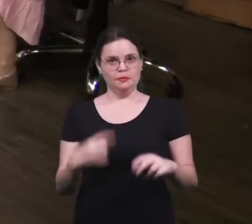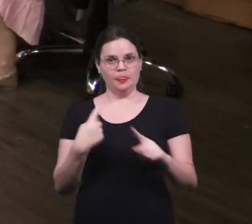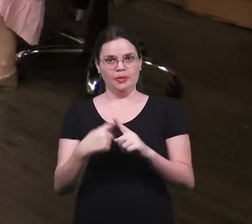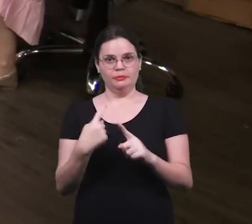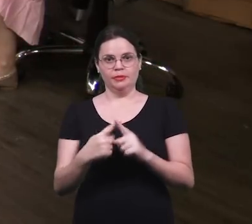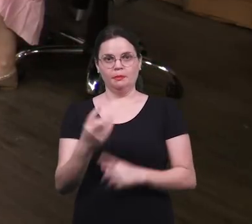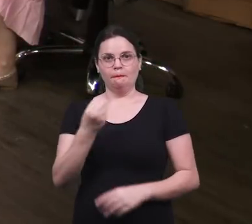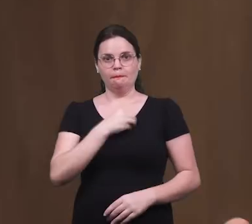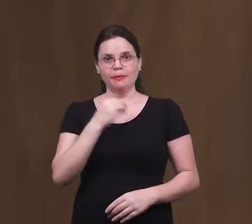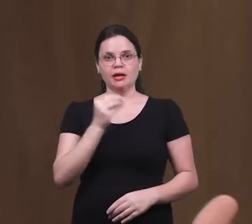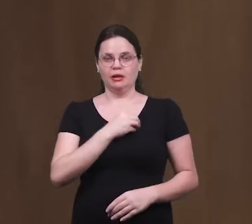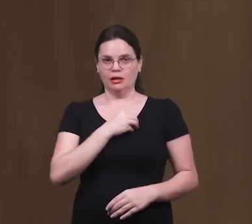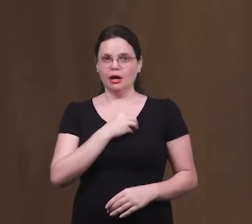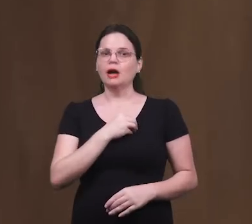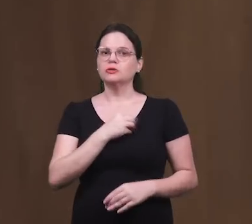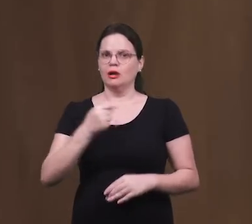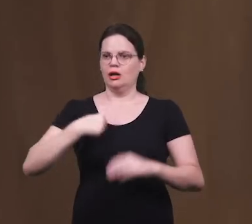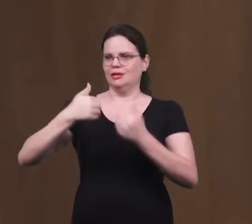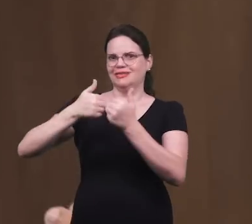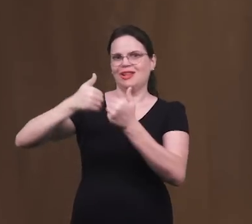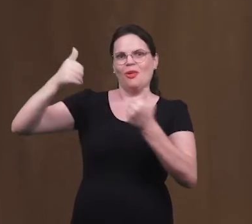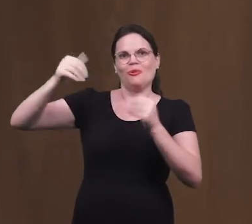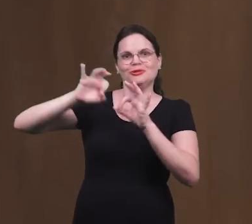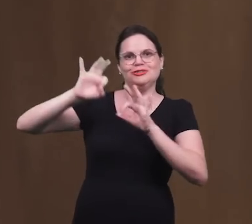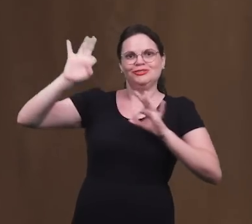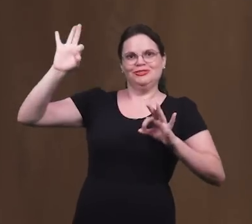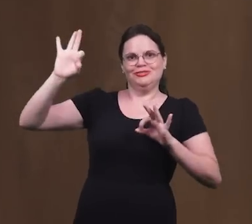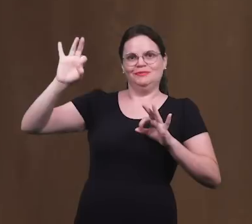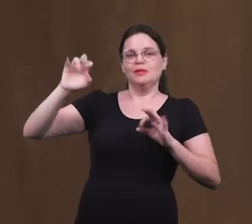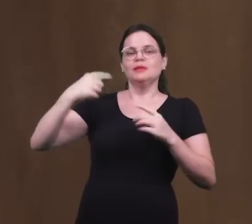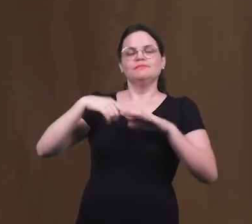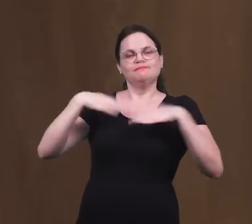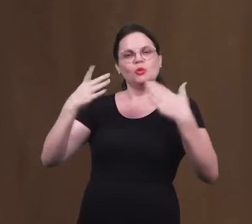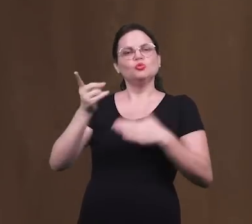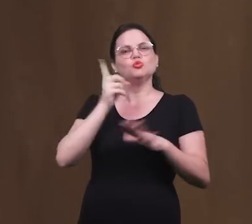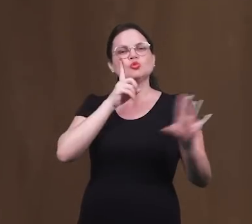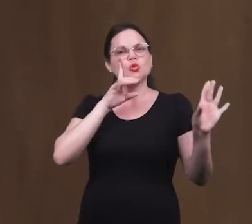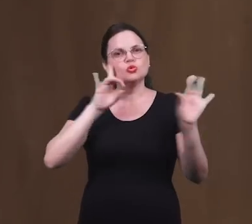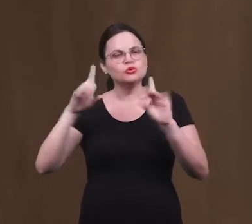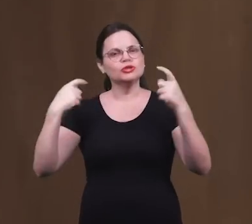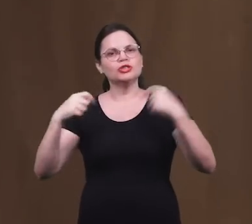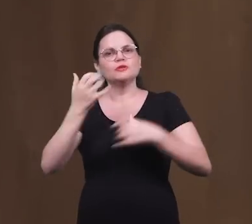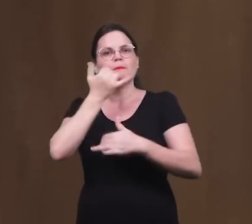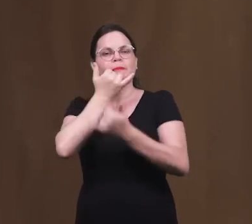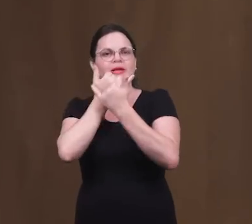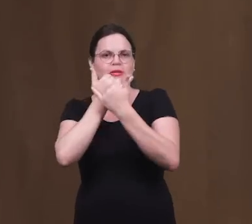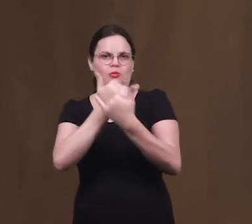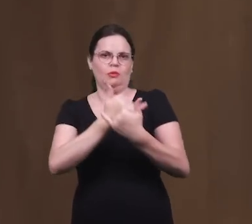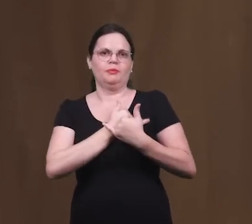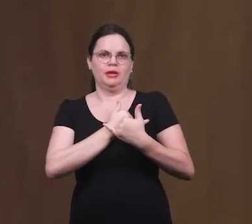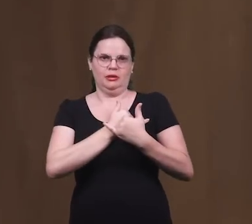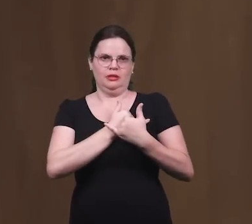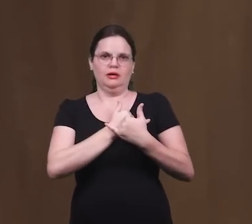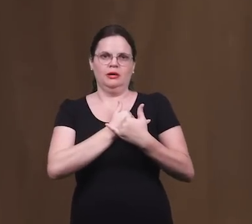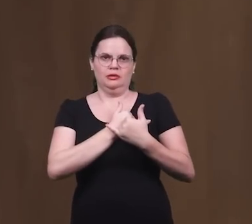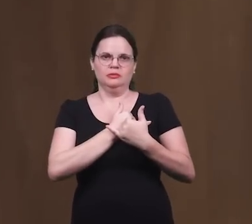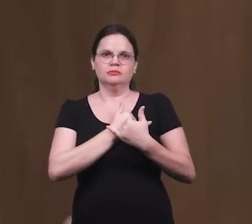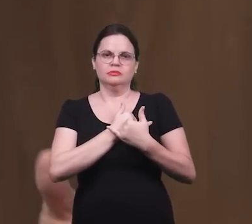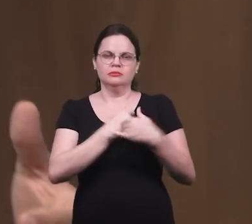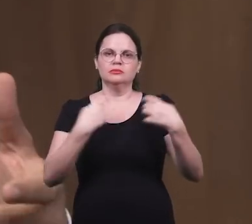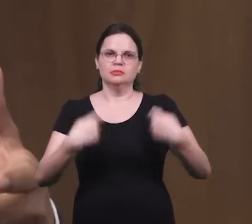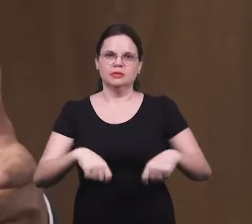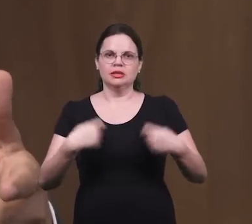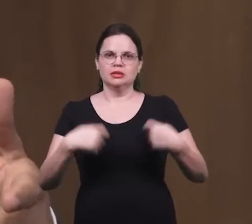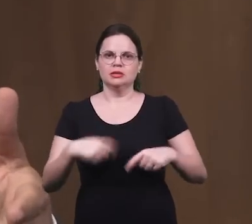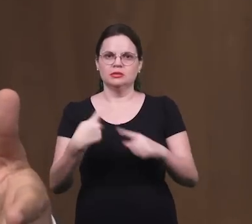faz separação entre nós e o Senhor. Então, todos os dias nós precisamos do perdão dos nossos pecados. Inclusive, a gente